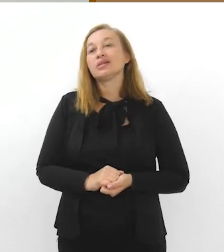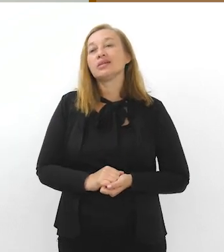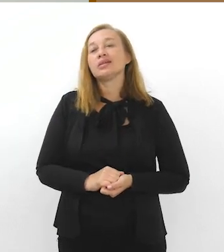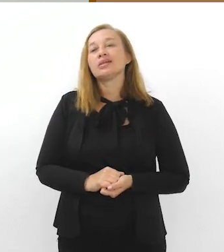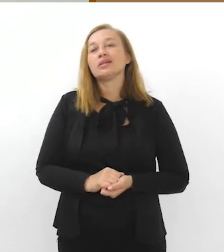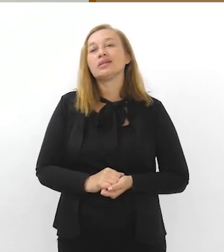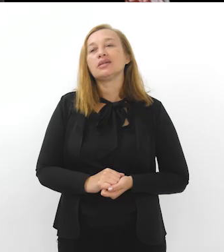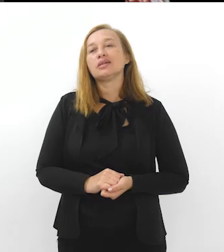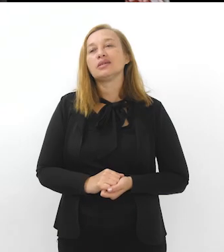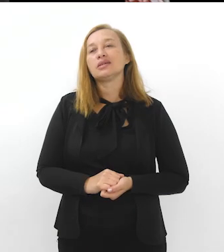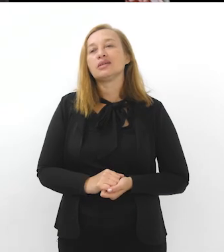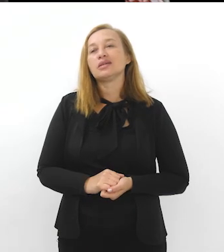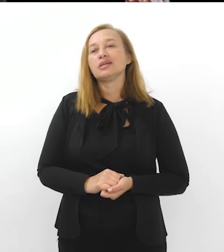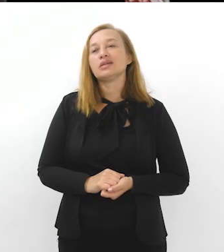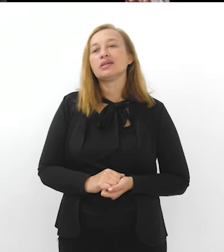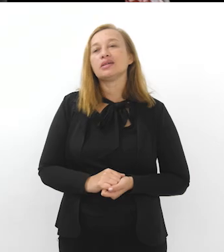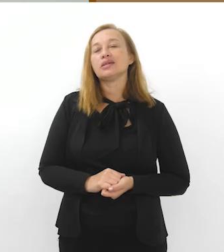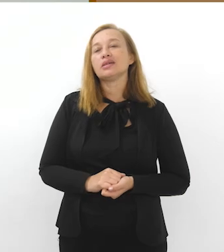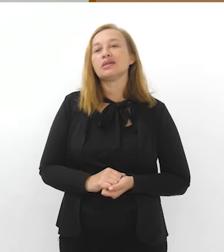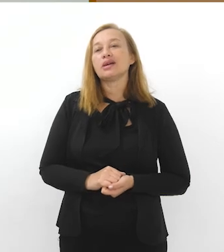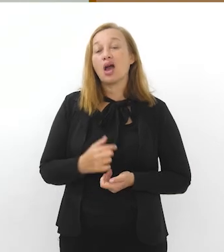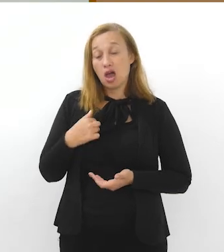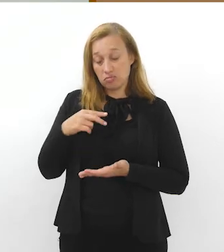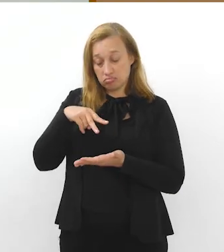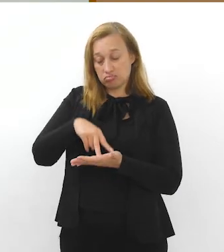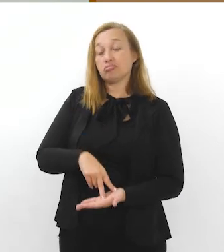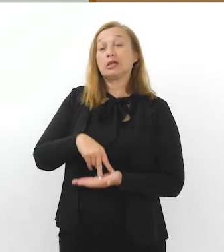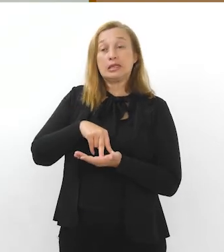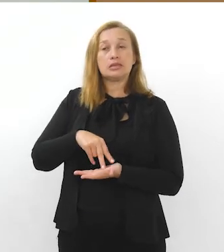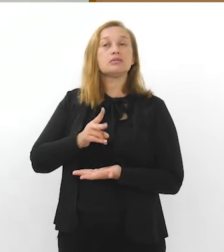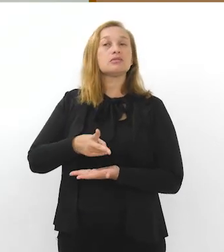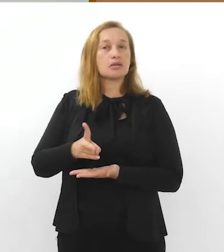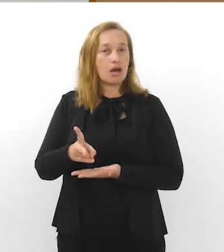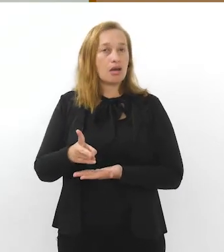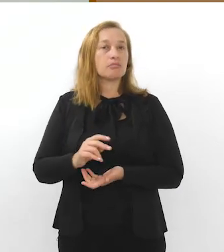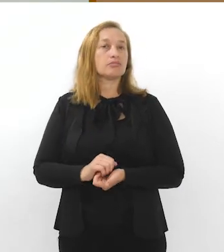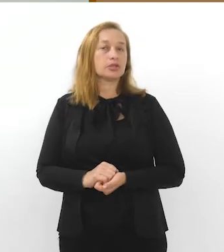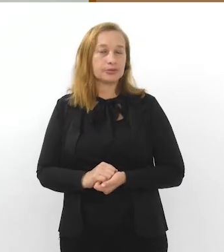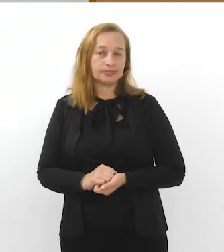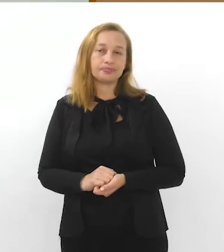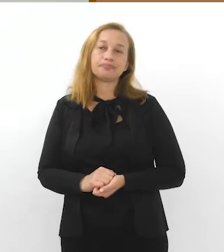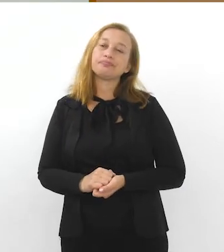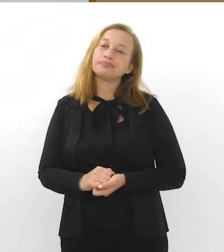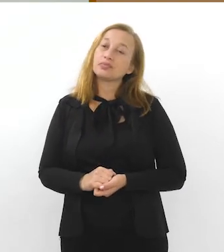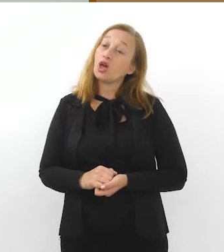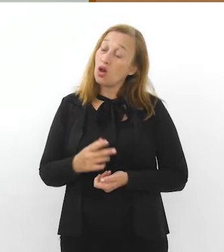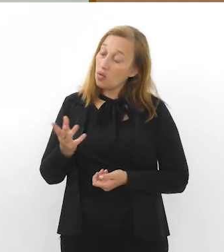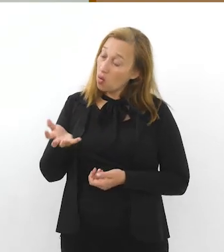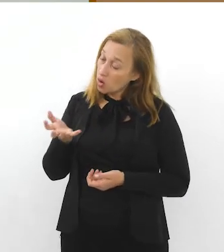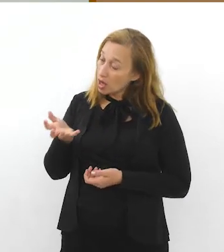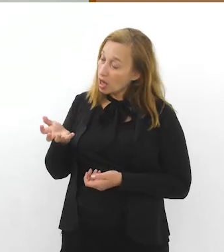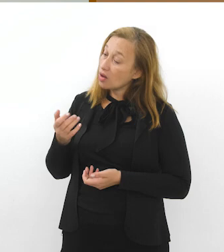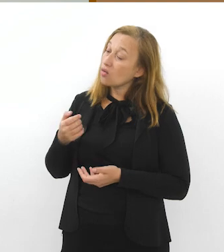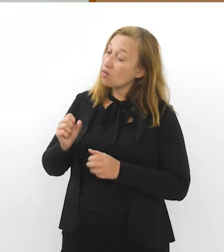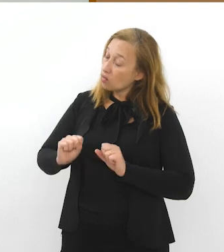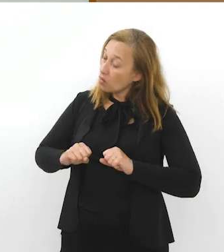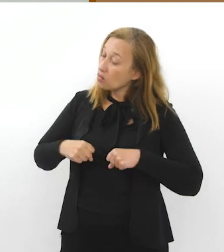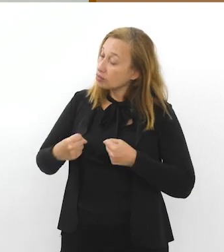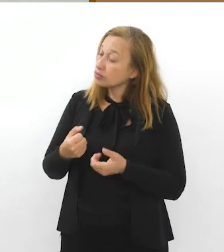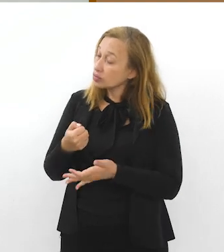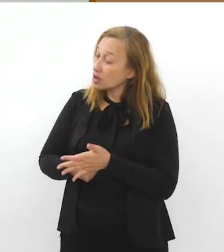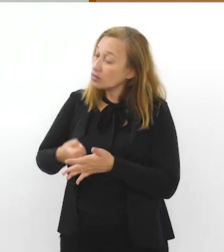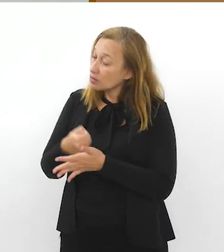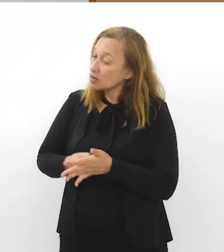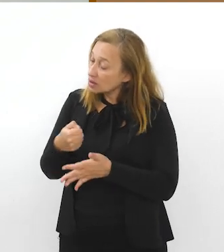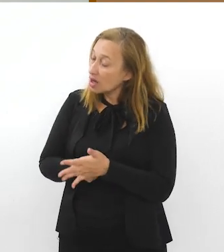sonhos. Agora, Sonhos que eu falo, assim, muito pé no chão, né? saber assim, não, eu quero isso, eu vou lutar, eu